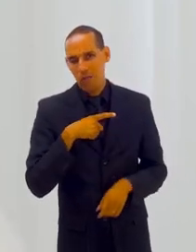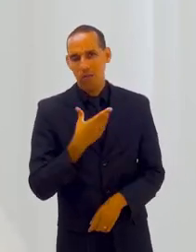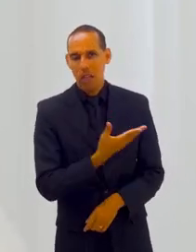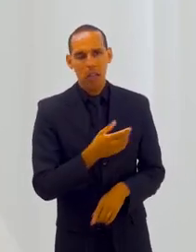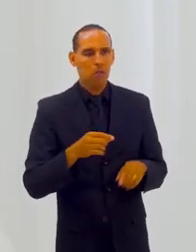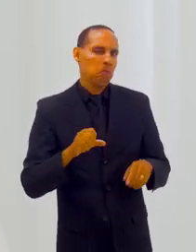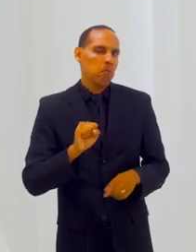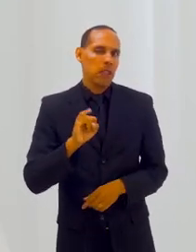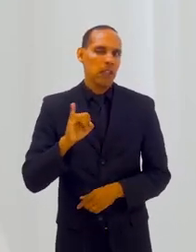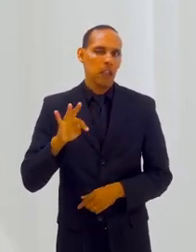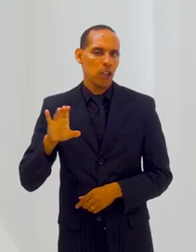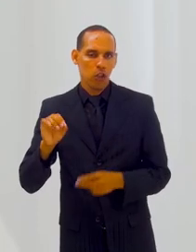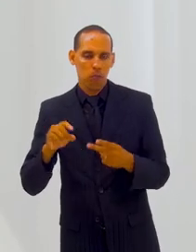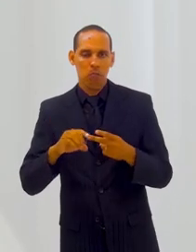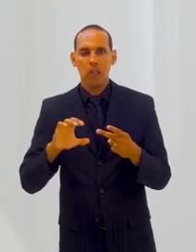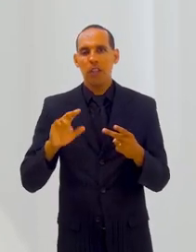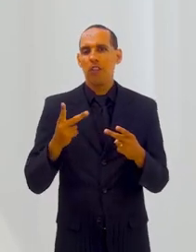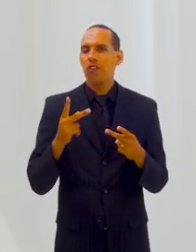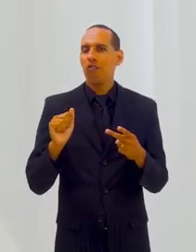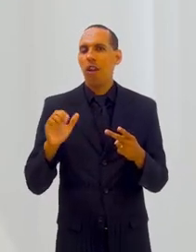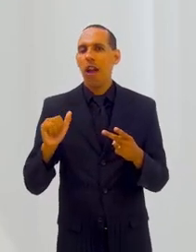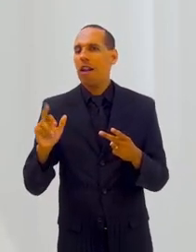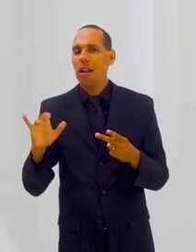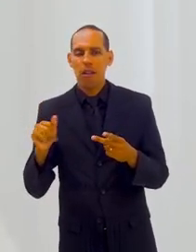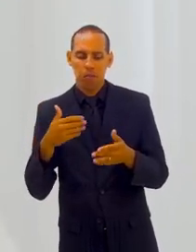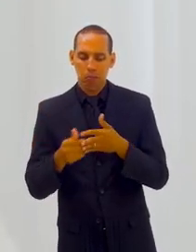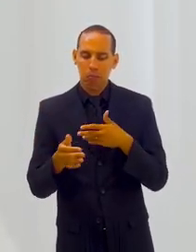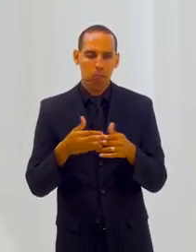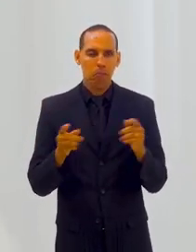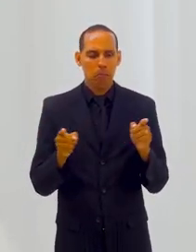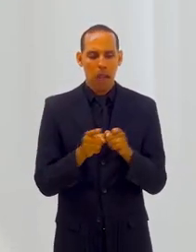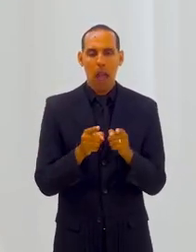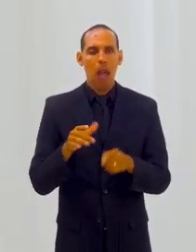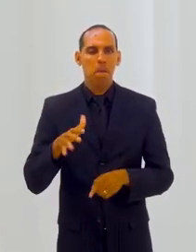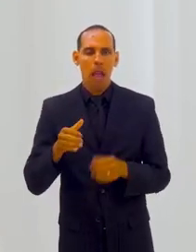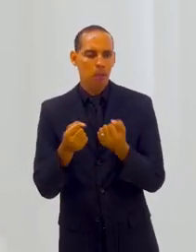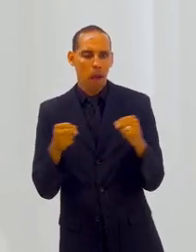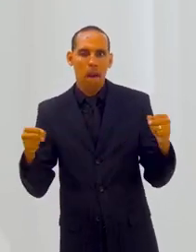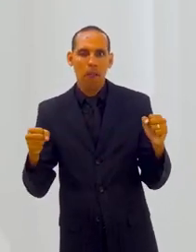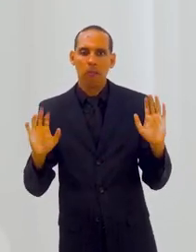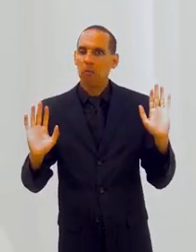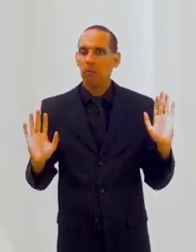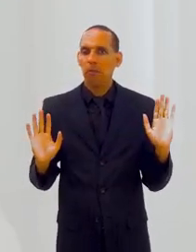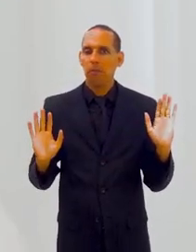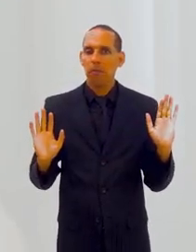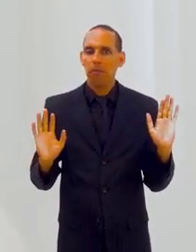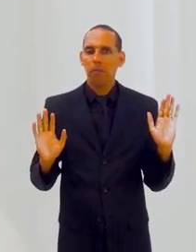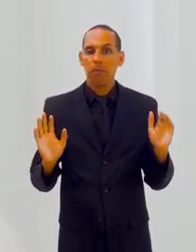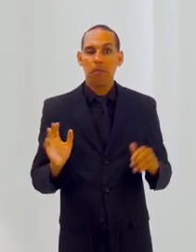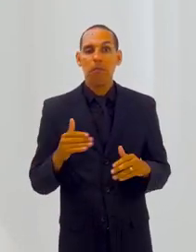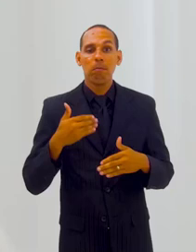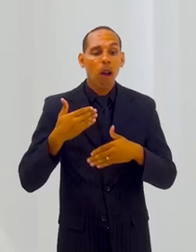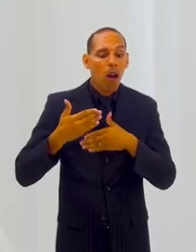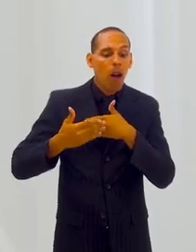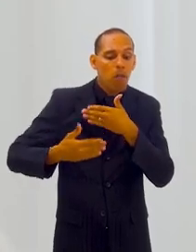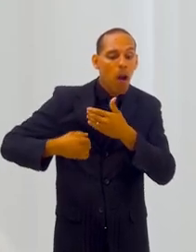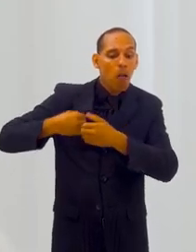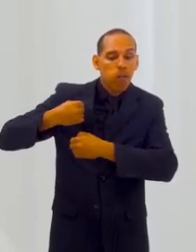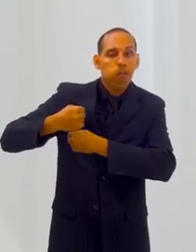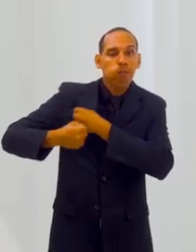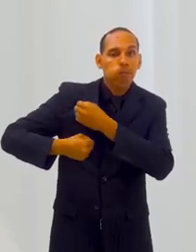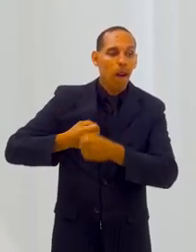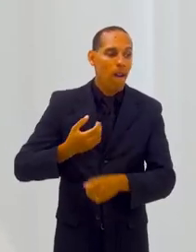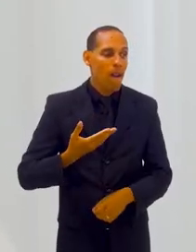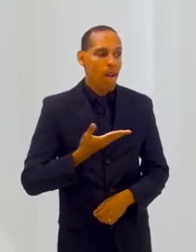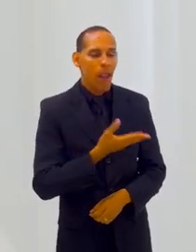sejam sítios, chácaras, fazendas, pequenas, médias, grandes, ao longo do tempo, esse produtor